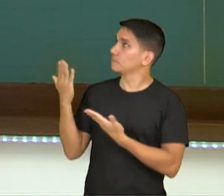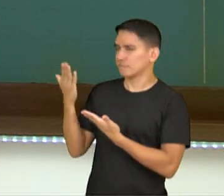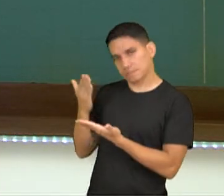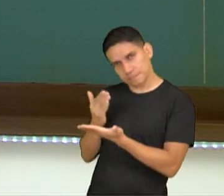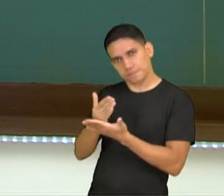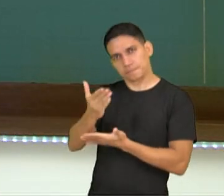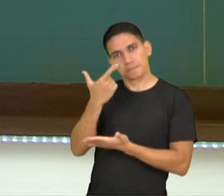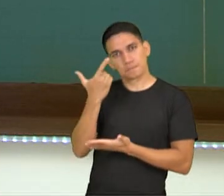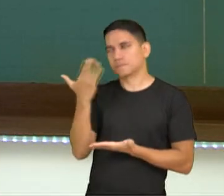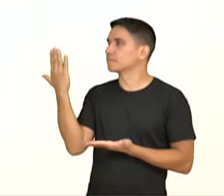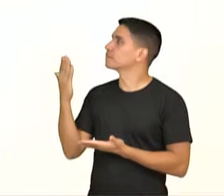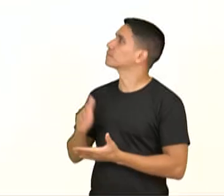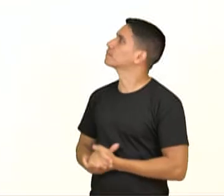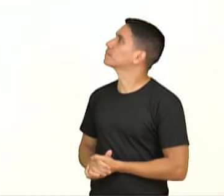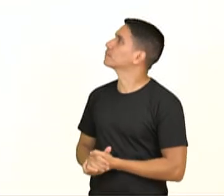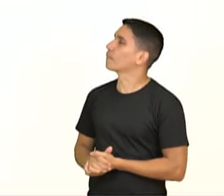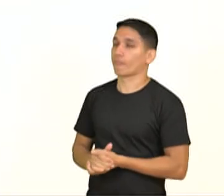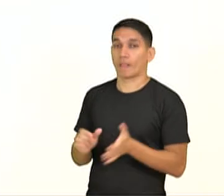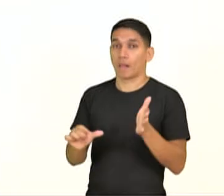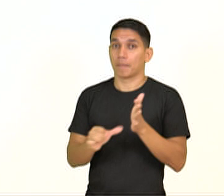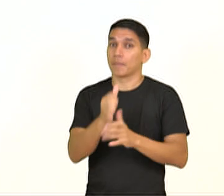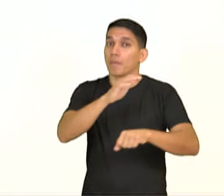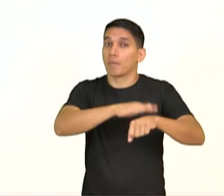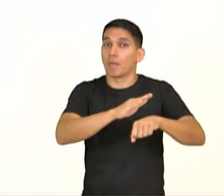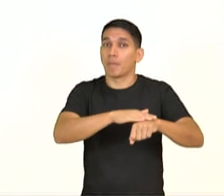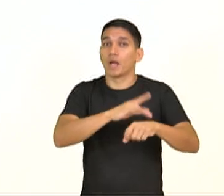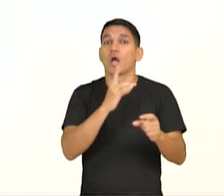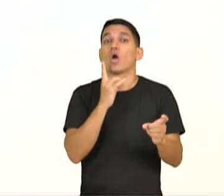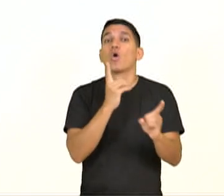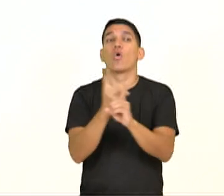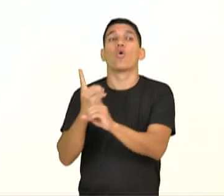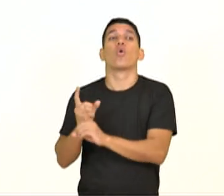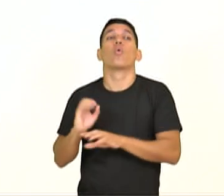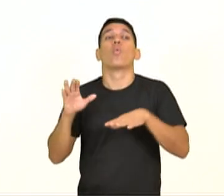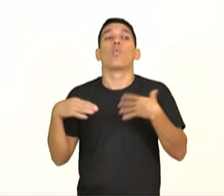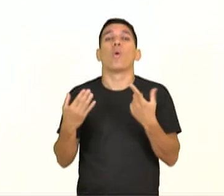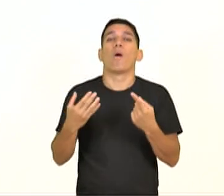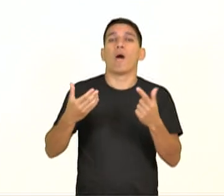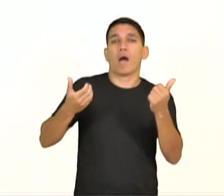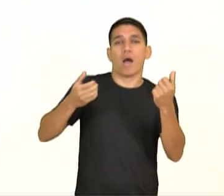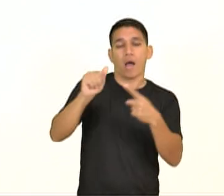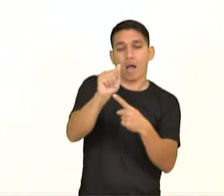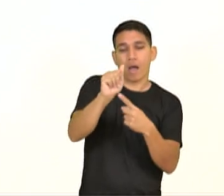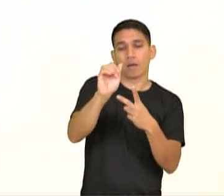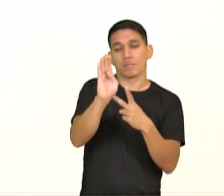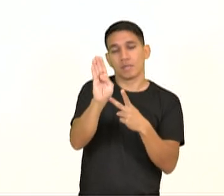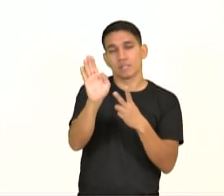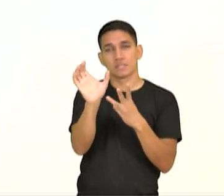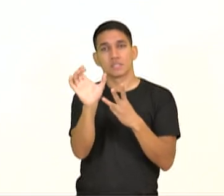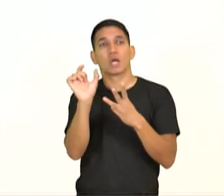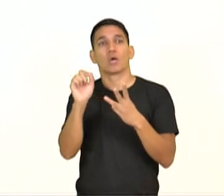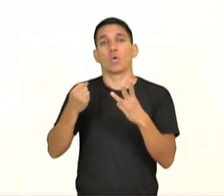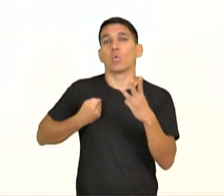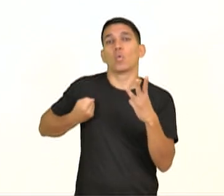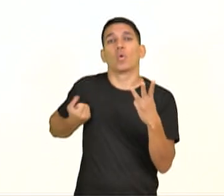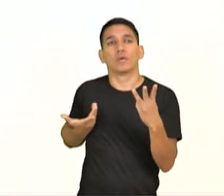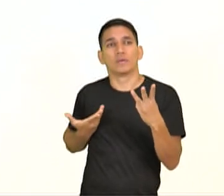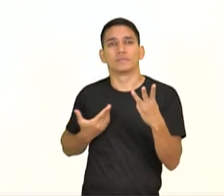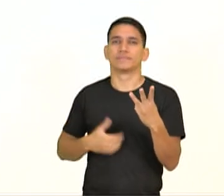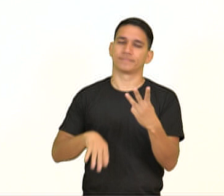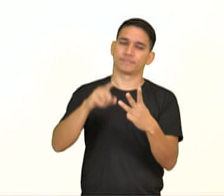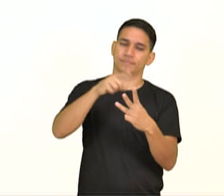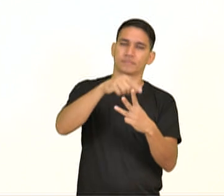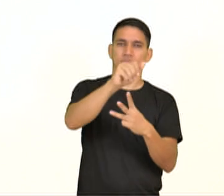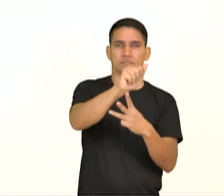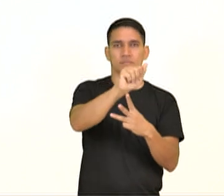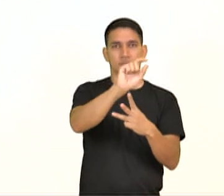bora lá com a professora, olha só, primeiro passo, encontra os coeficientes. Quem que é os coeficientes aqui nessa equação? Então, eu tenho lá que o a é igual